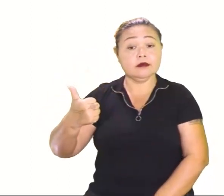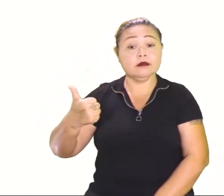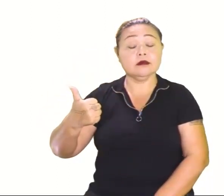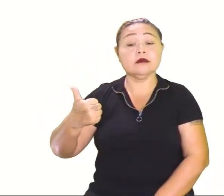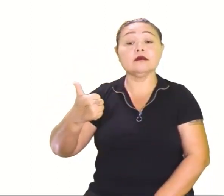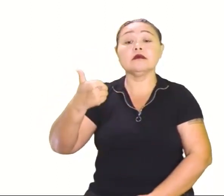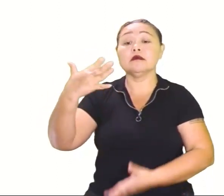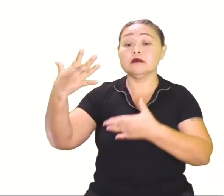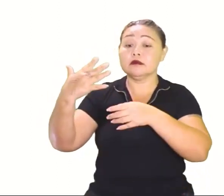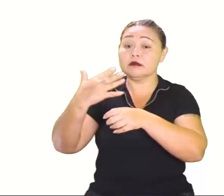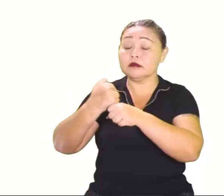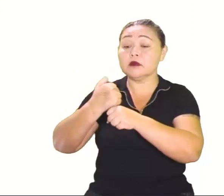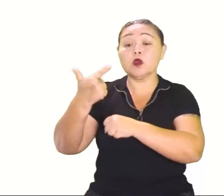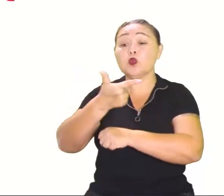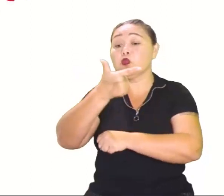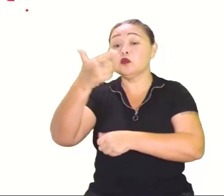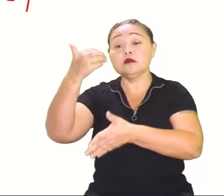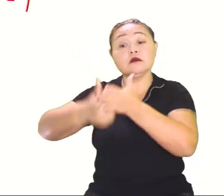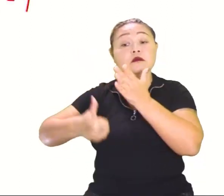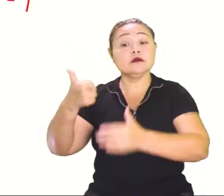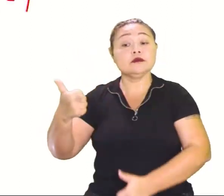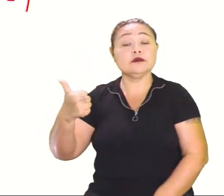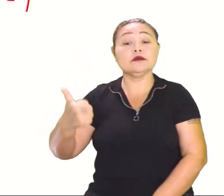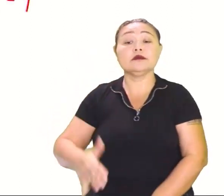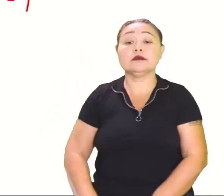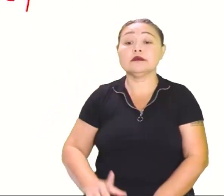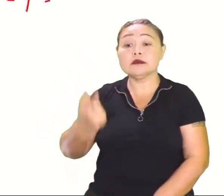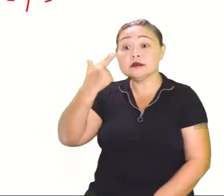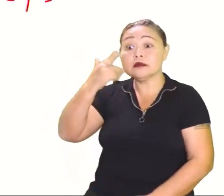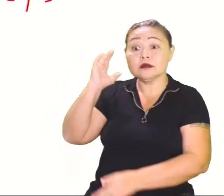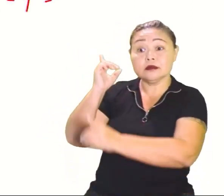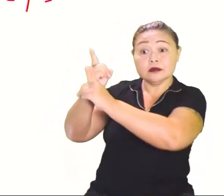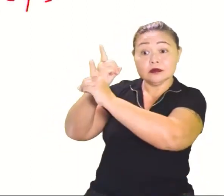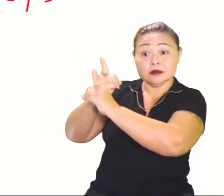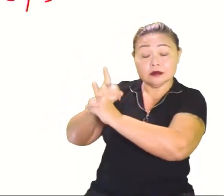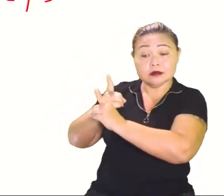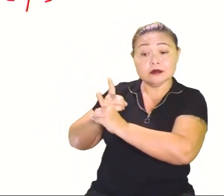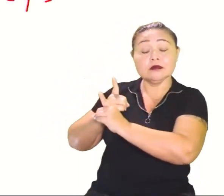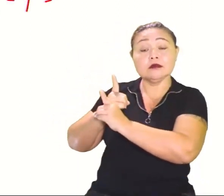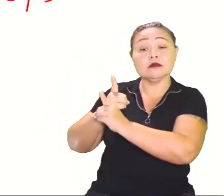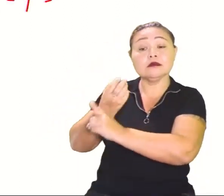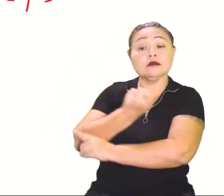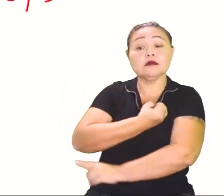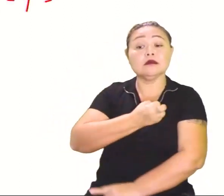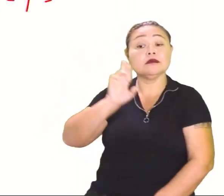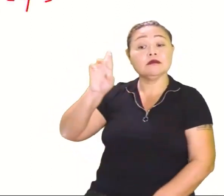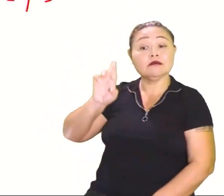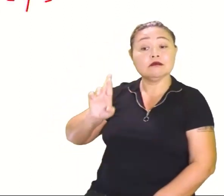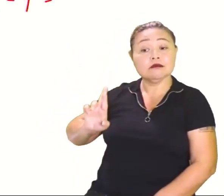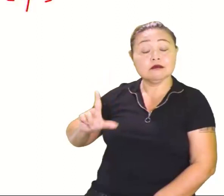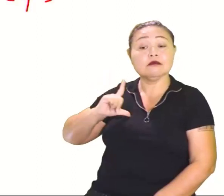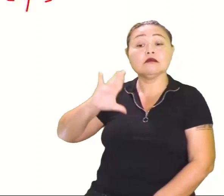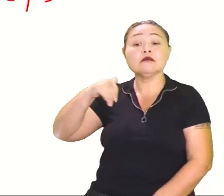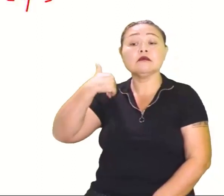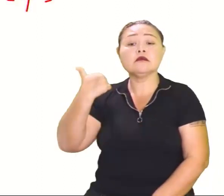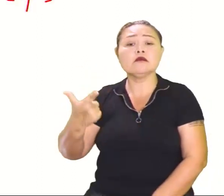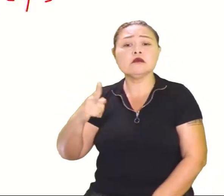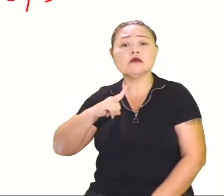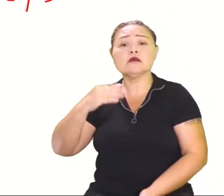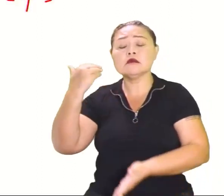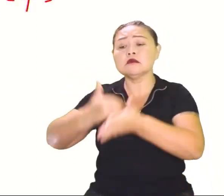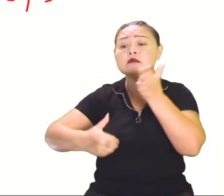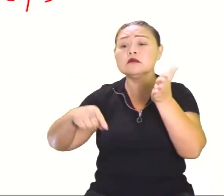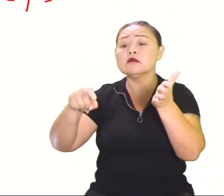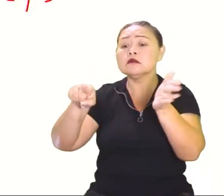1. E um módulo de outro valor mais 1, menos 1. Vamos achar aí agora os nossos resultados. Se for